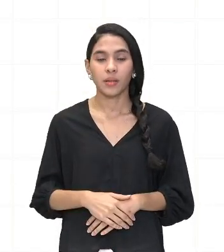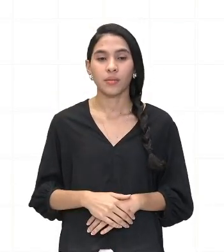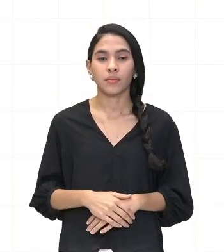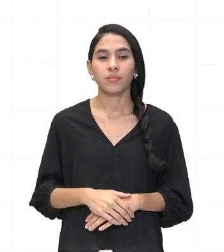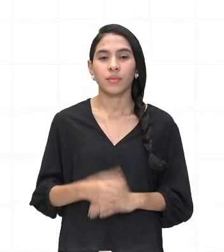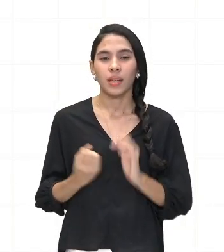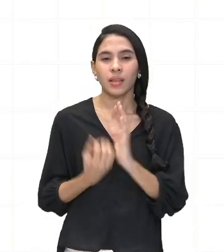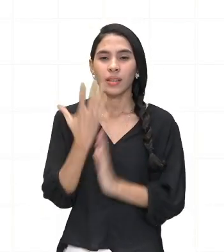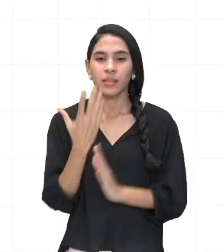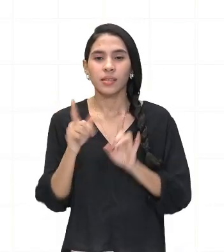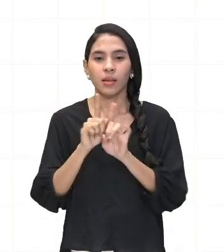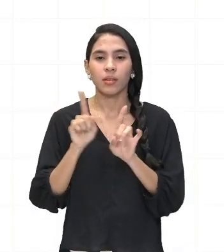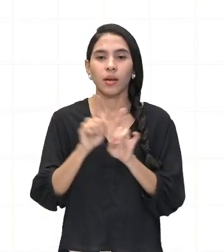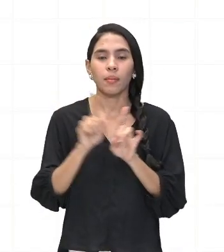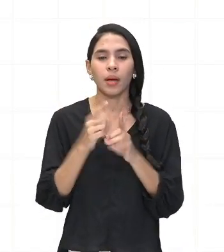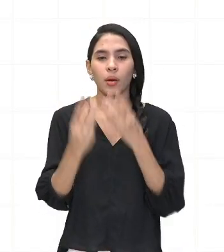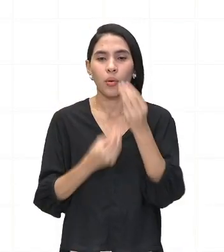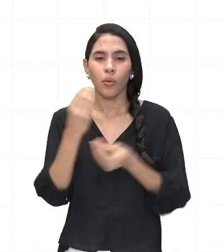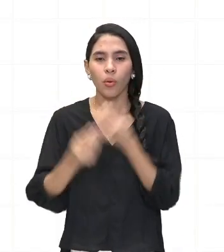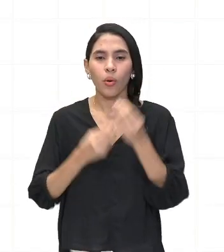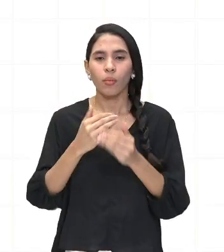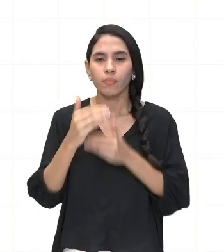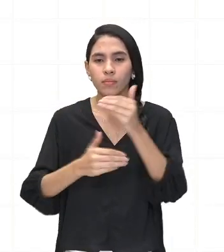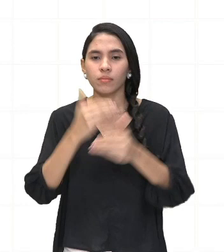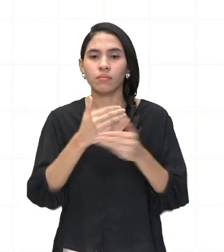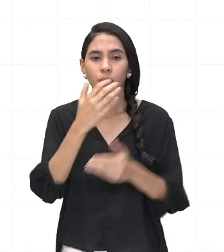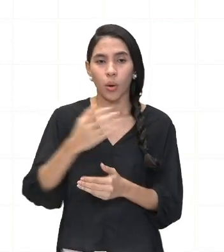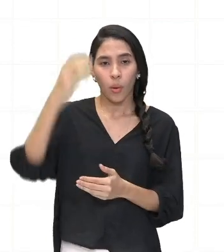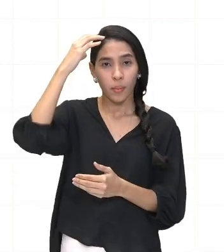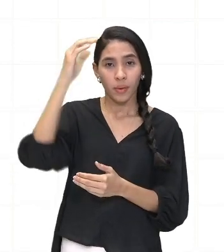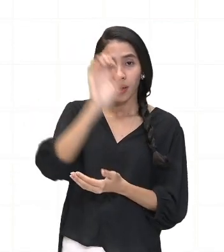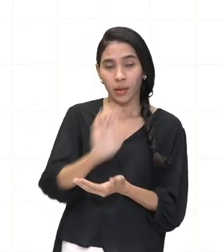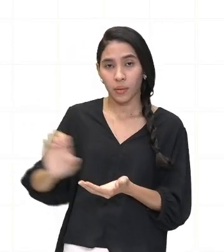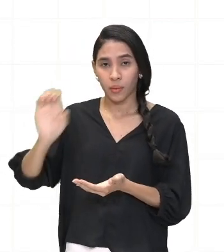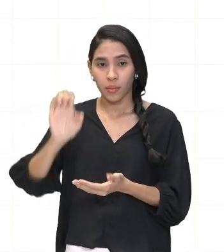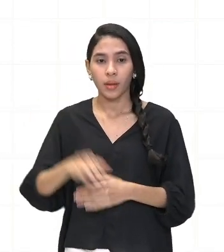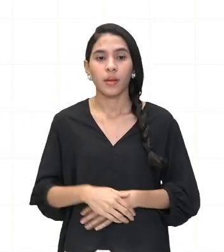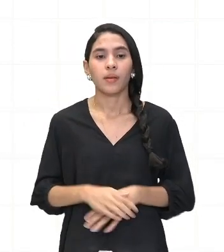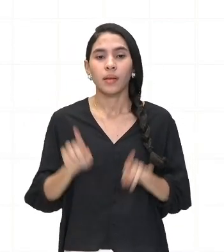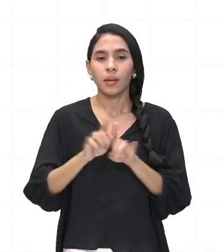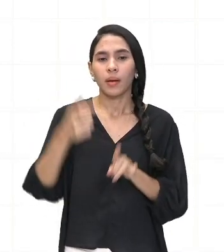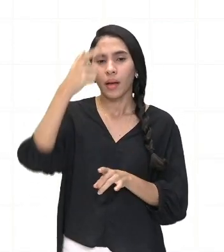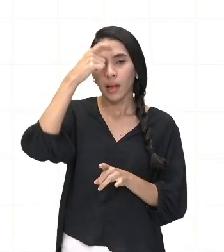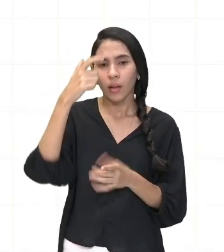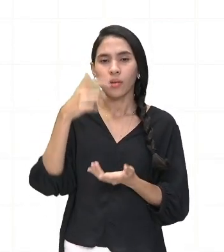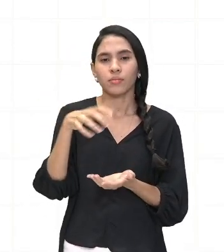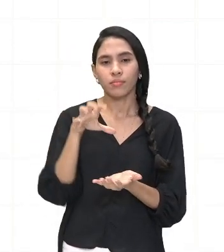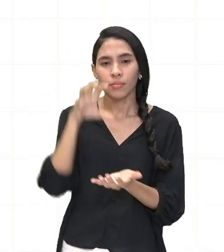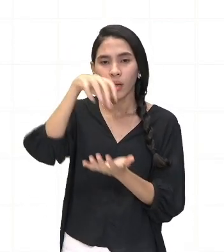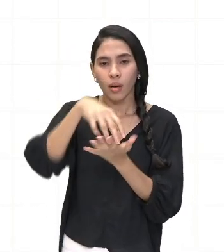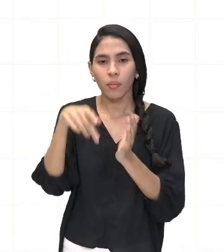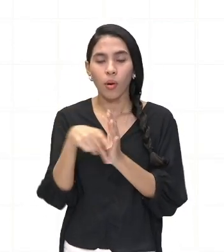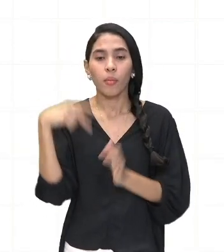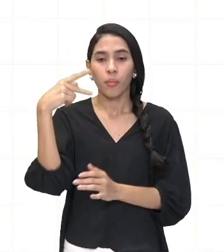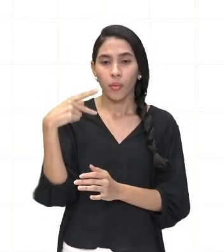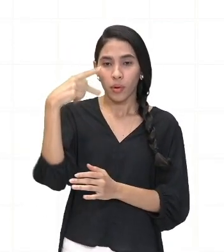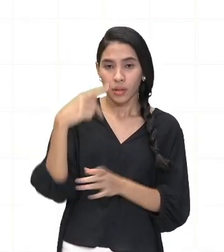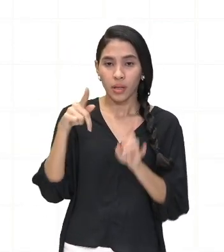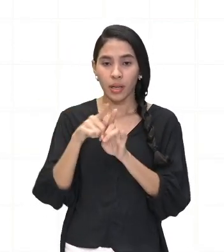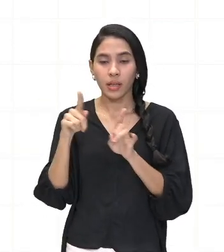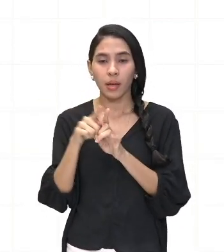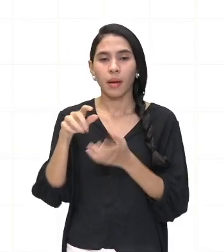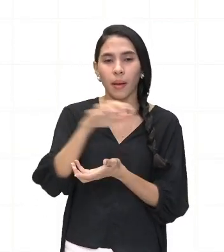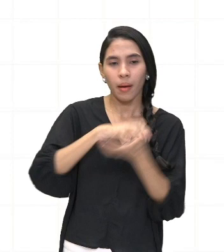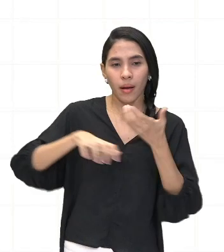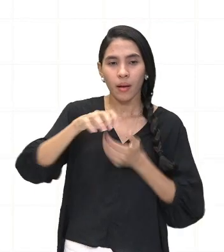a formação e o funcionamento das monarquias europeias, a lógica da centralização política e os conflitos